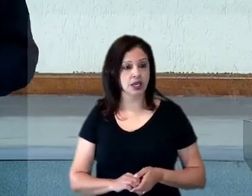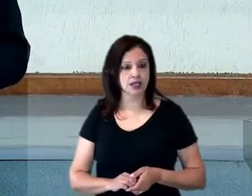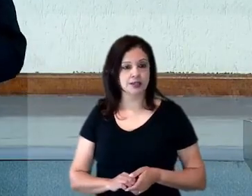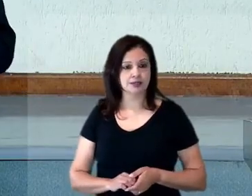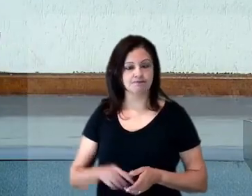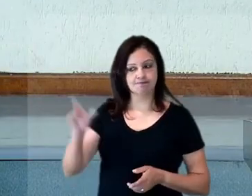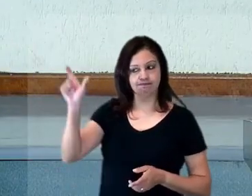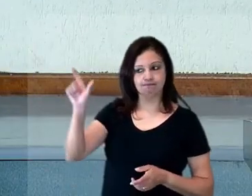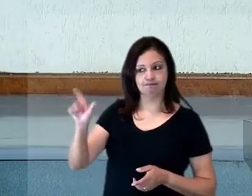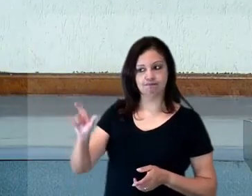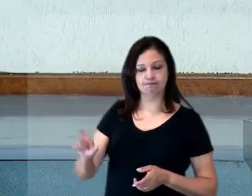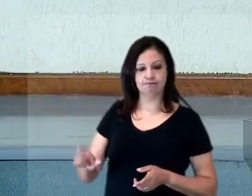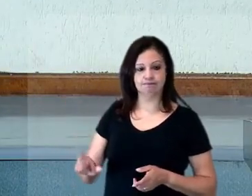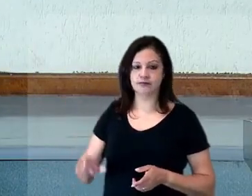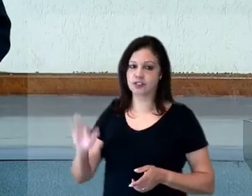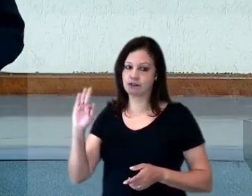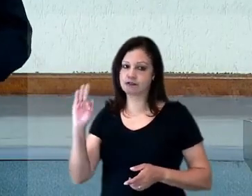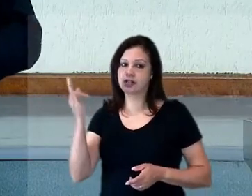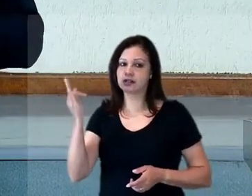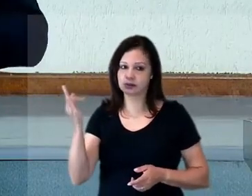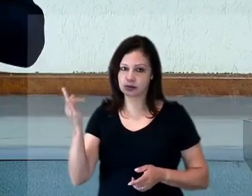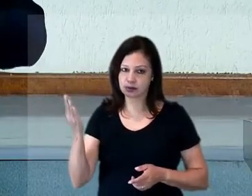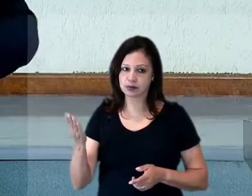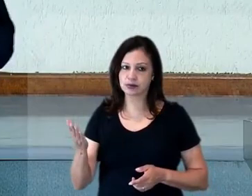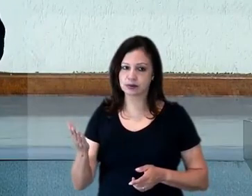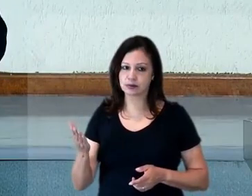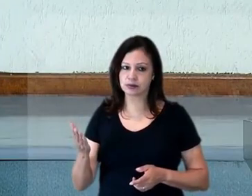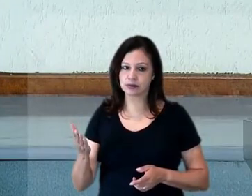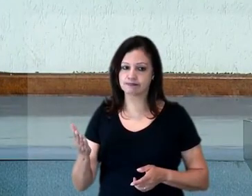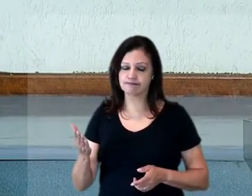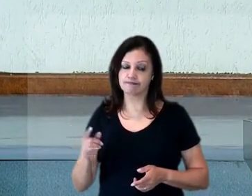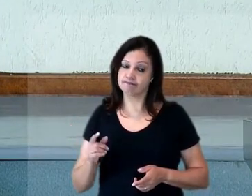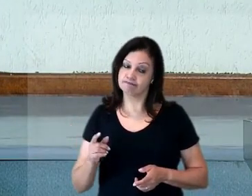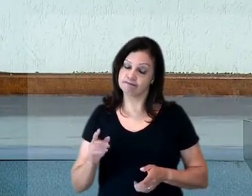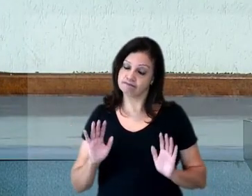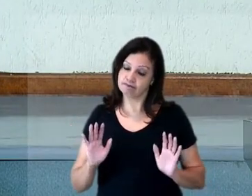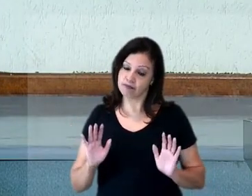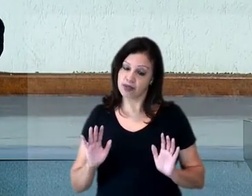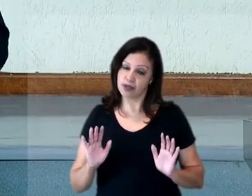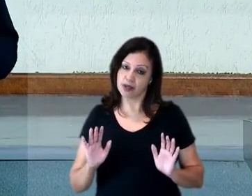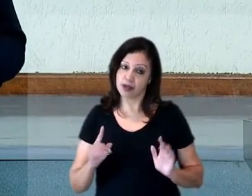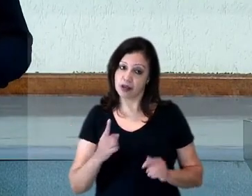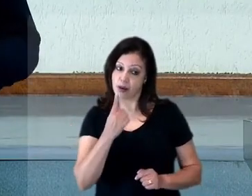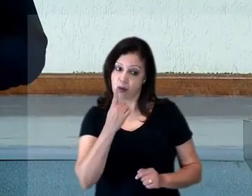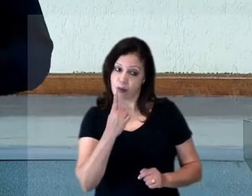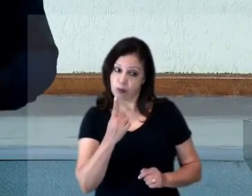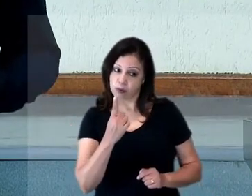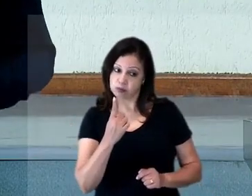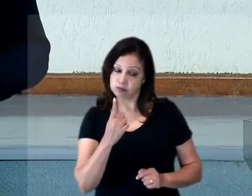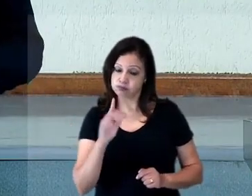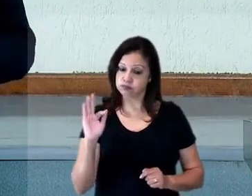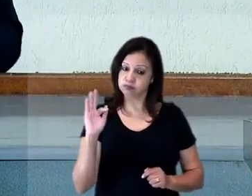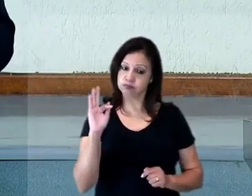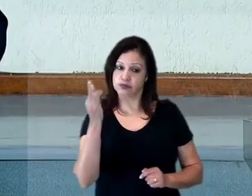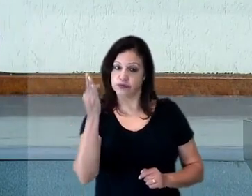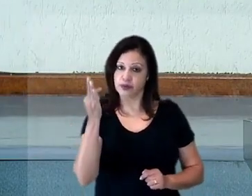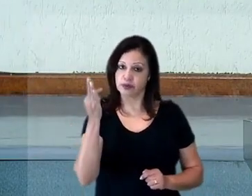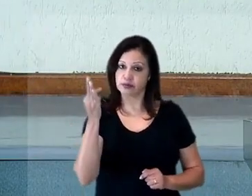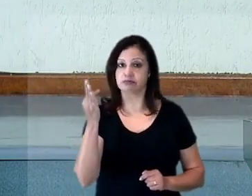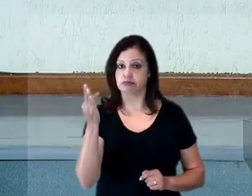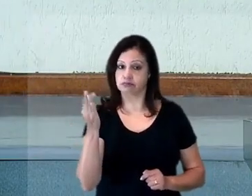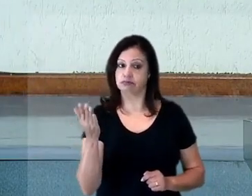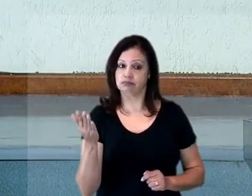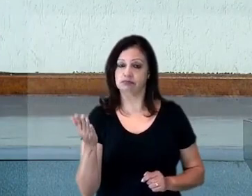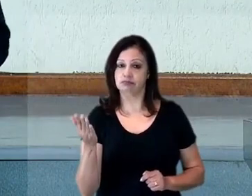Jesus diz aos discípulos que um deles o trairia, fazendo menção ou se